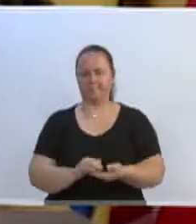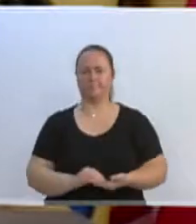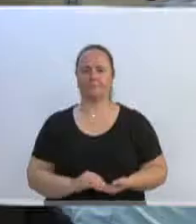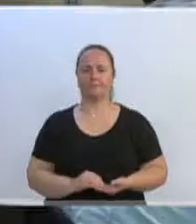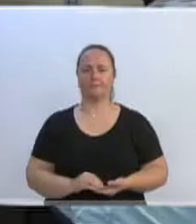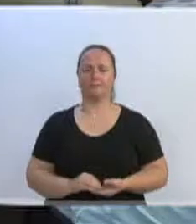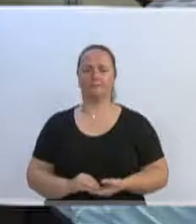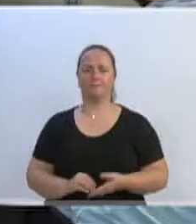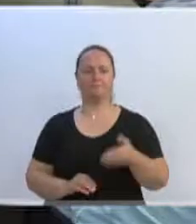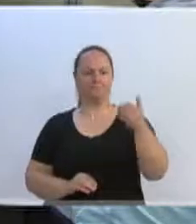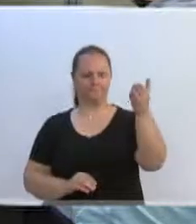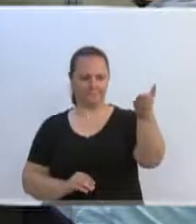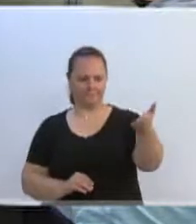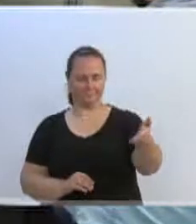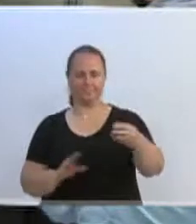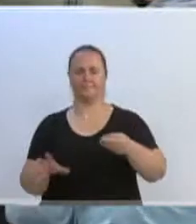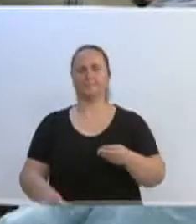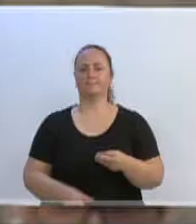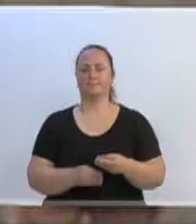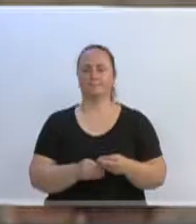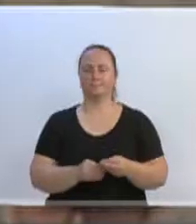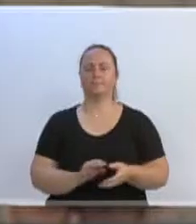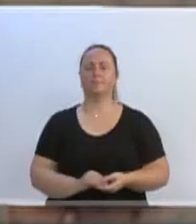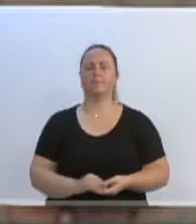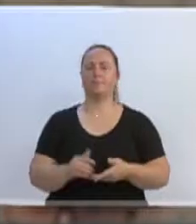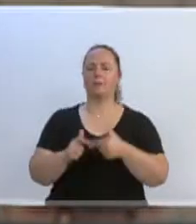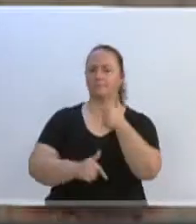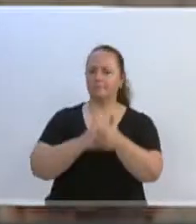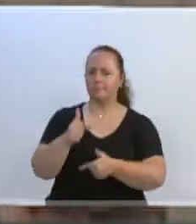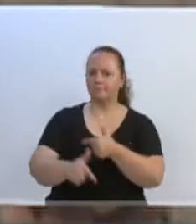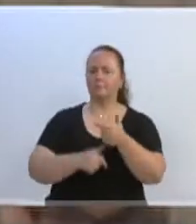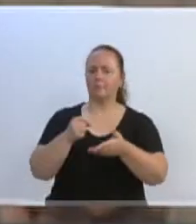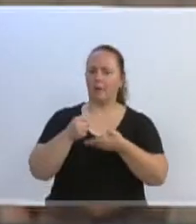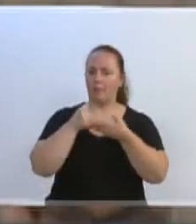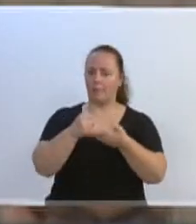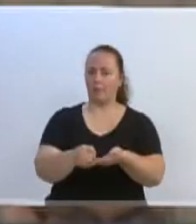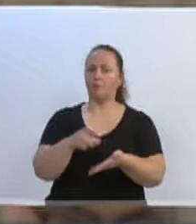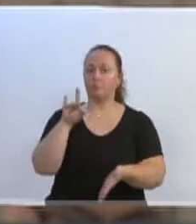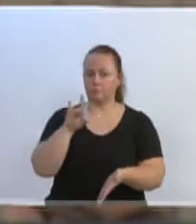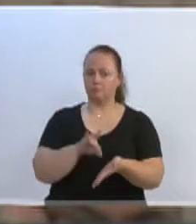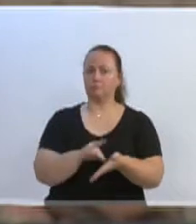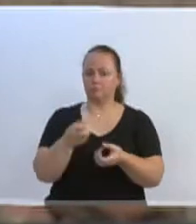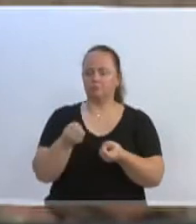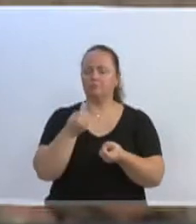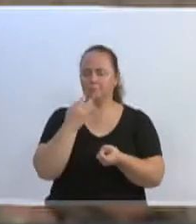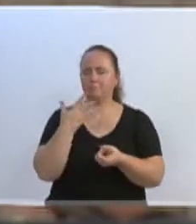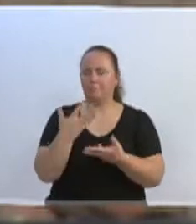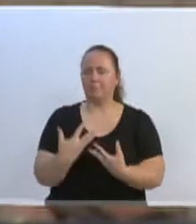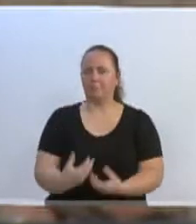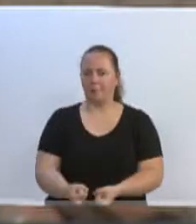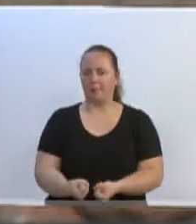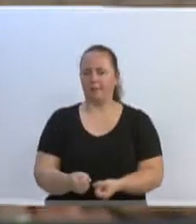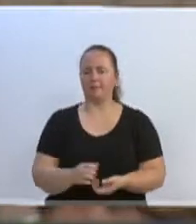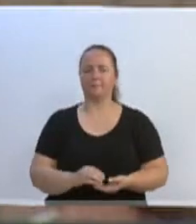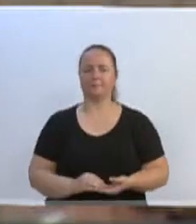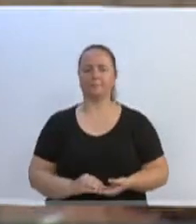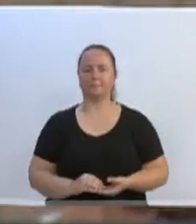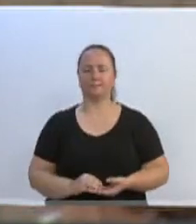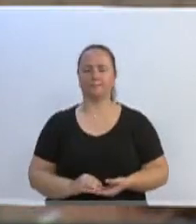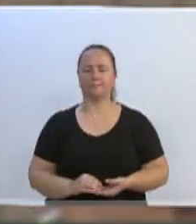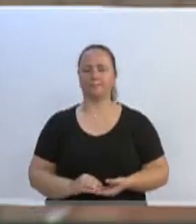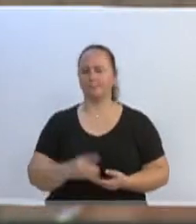em aparte o trabalho apoio da vossa excelência certamente será muito bem recebido a idéia não é só